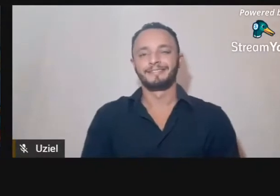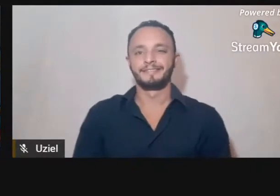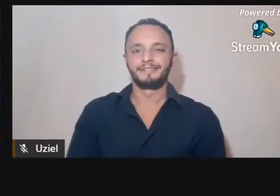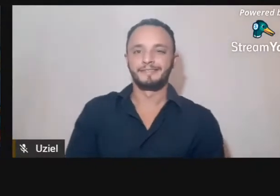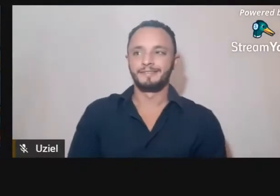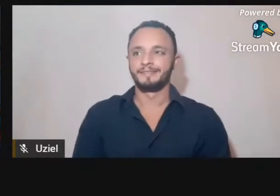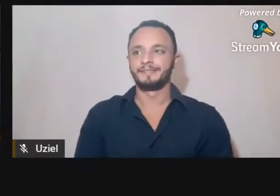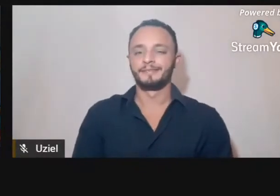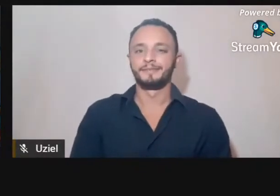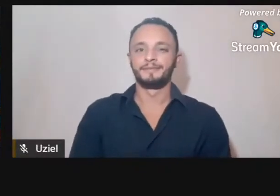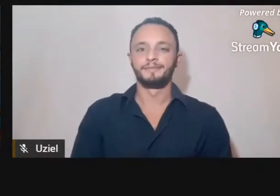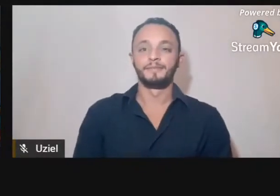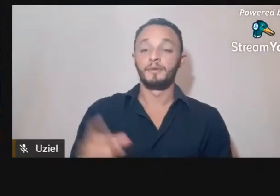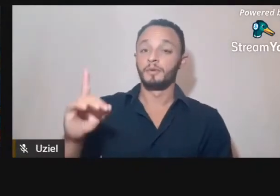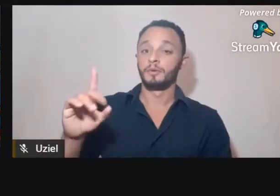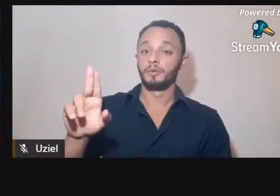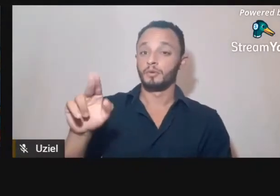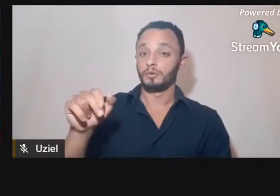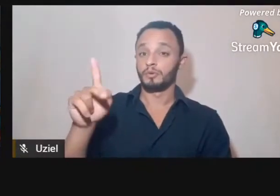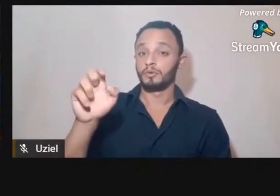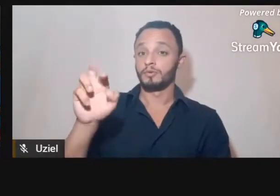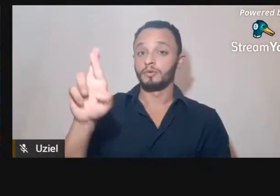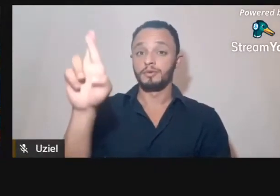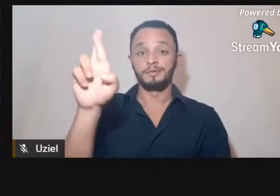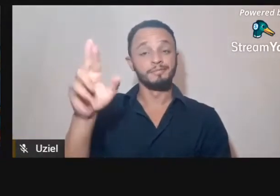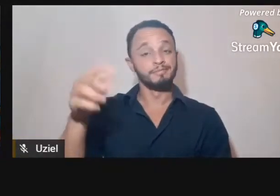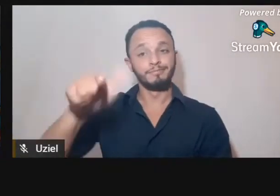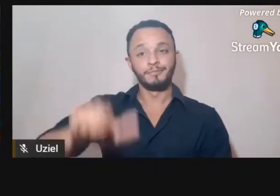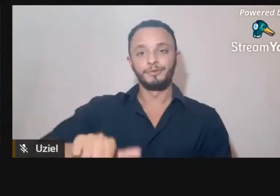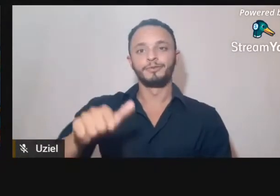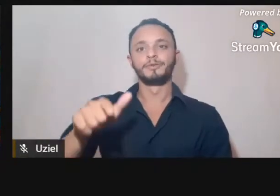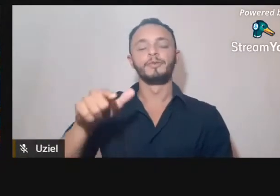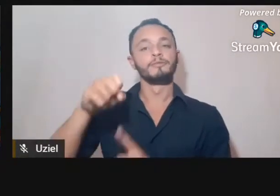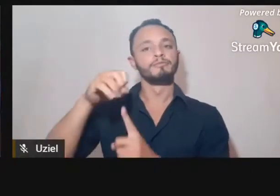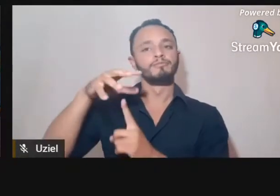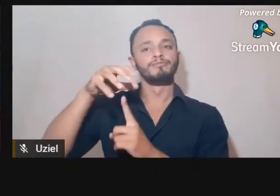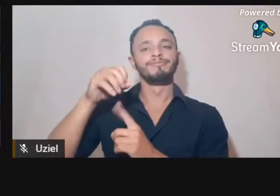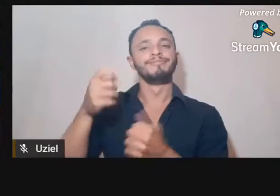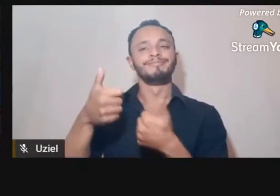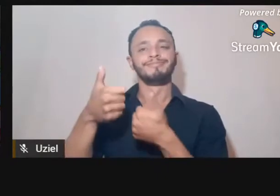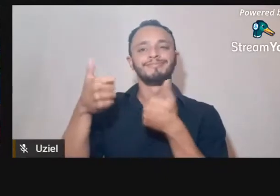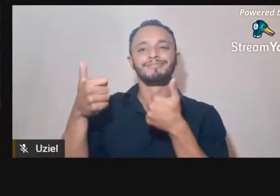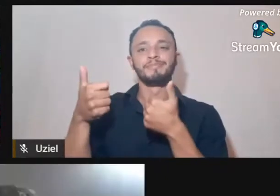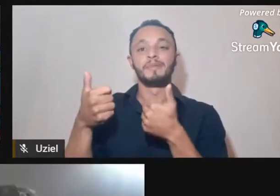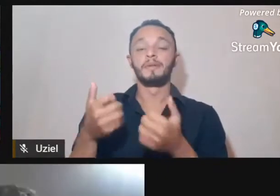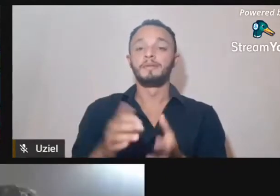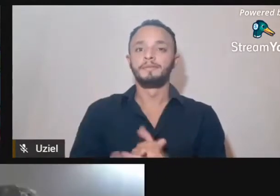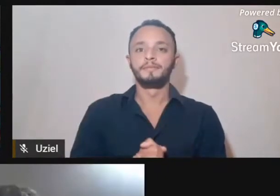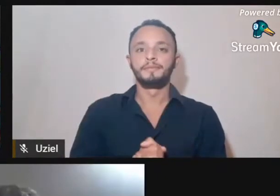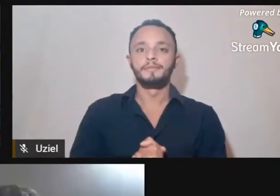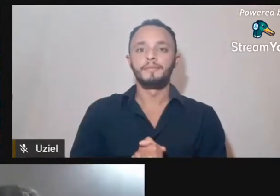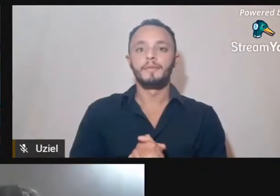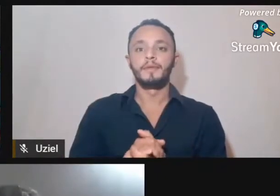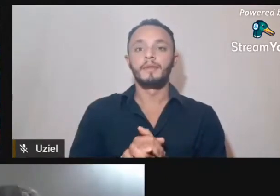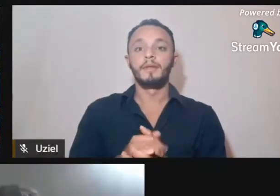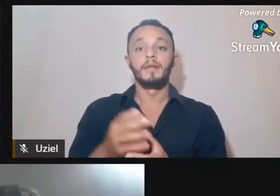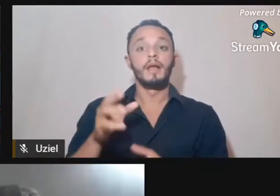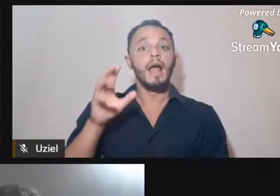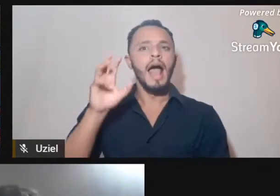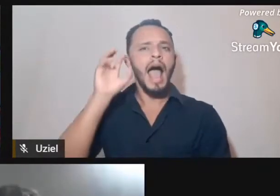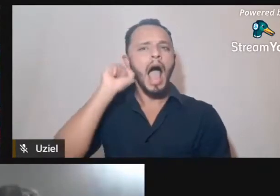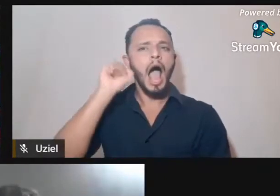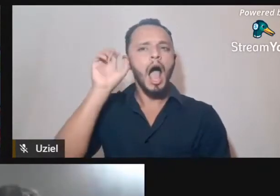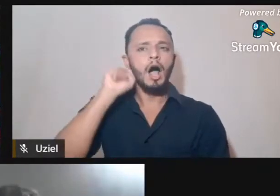Christian Dunker está de volta. Acho que teremos, pessoal, acho que teremos o áudio de Christian Dunker. Não,